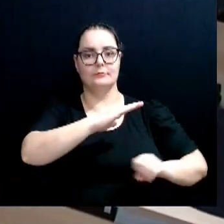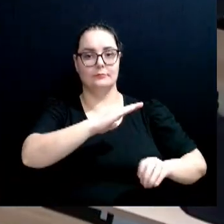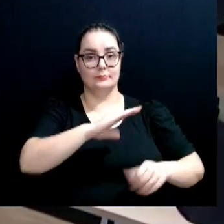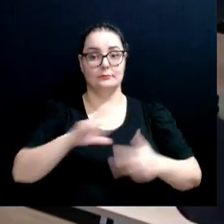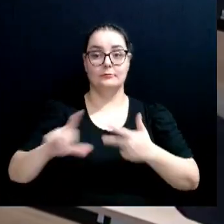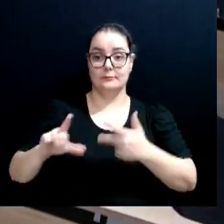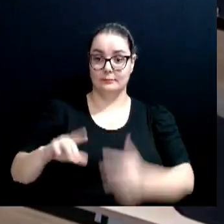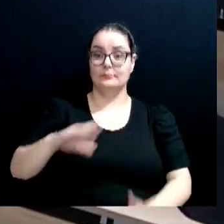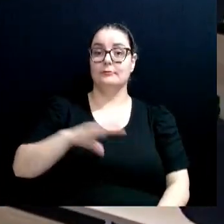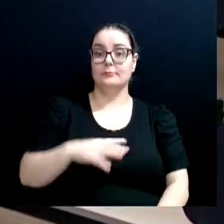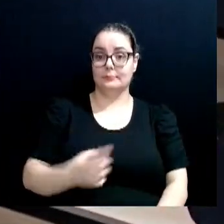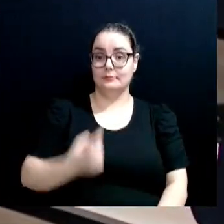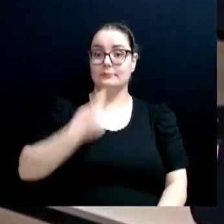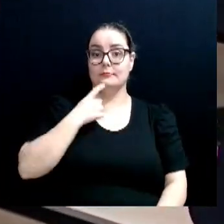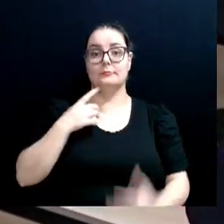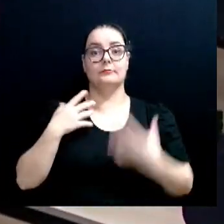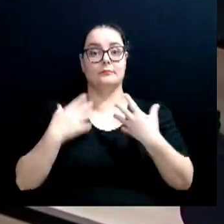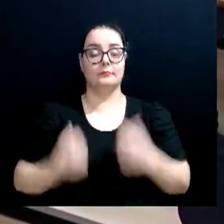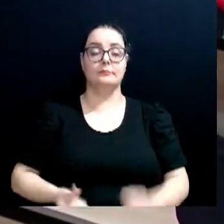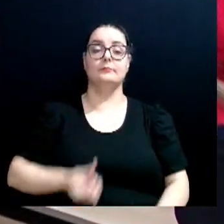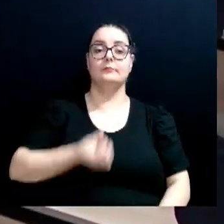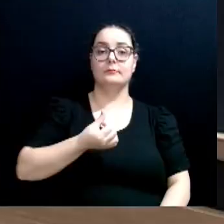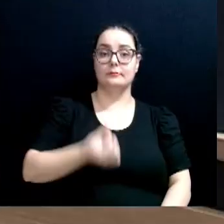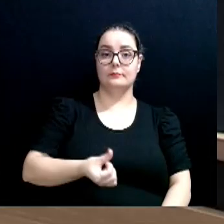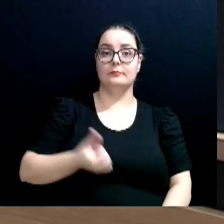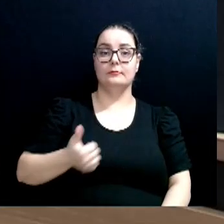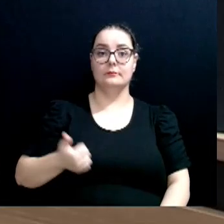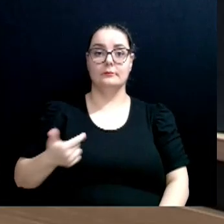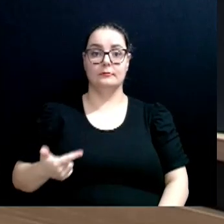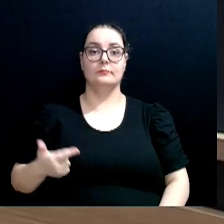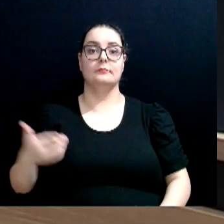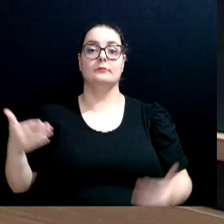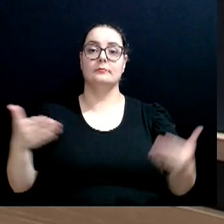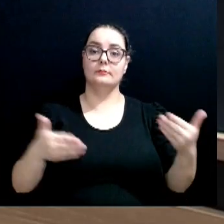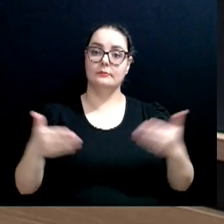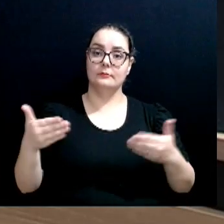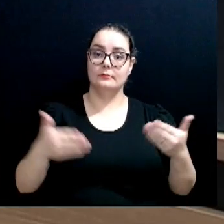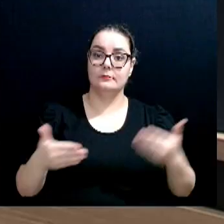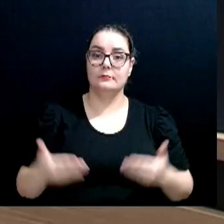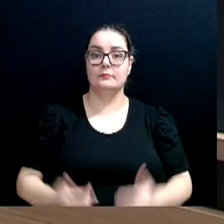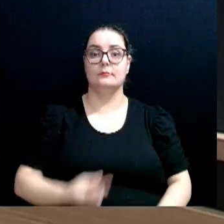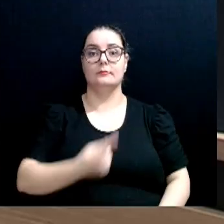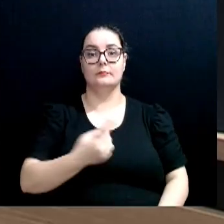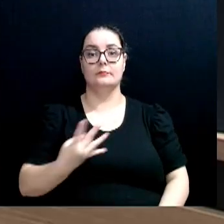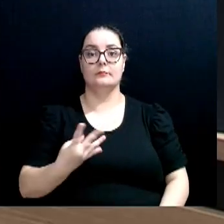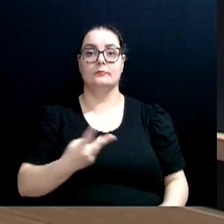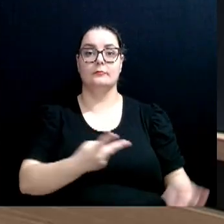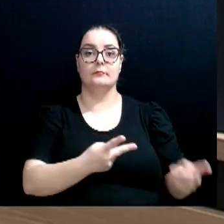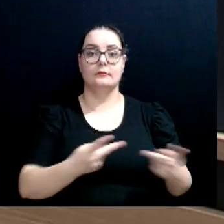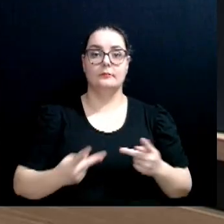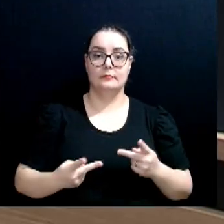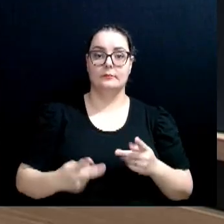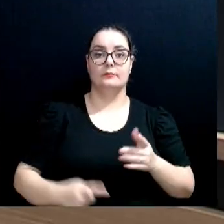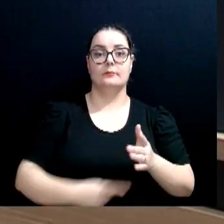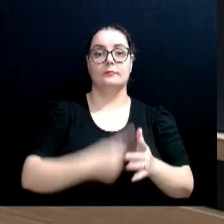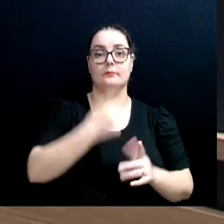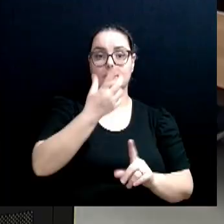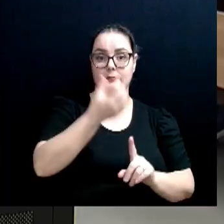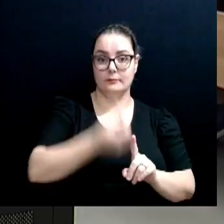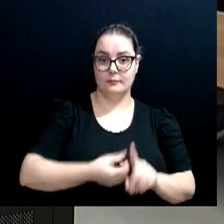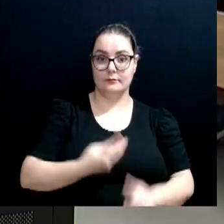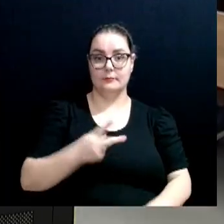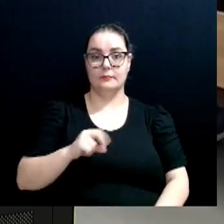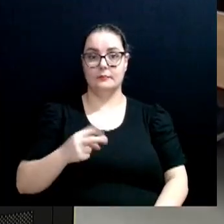Campinas recebeu 612 participantes em 14 visitas durante o primeiro semestre de